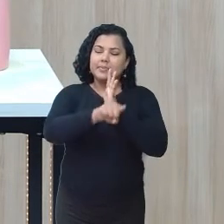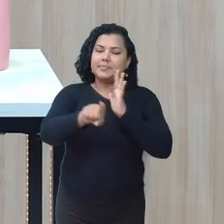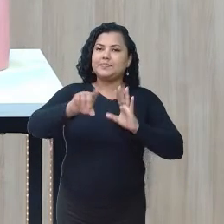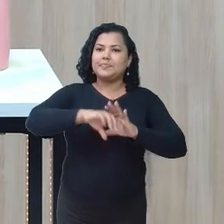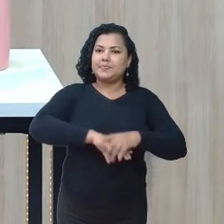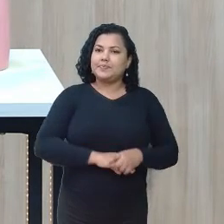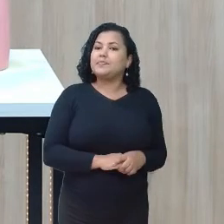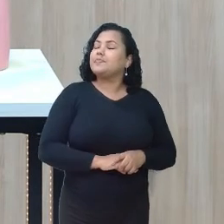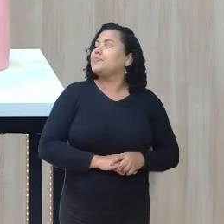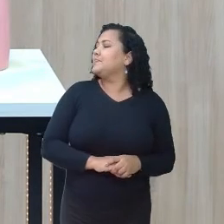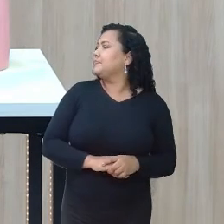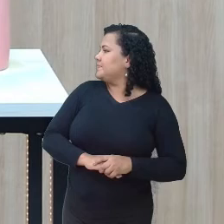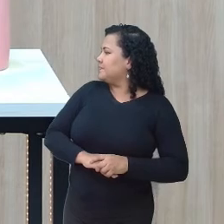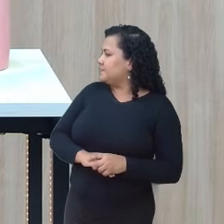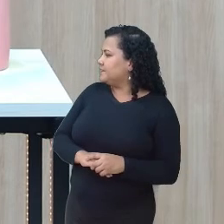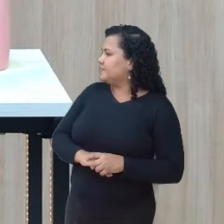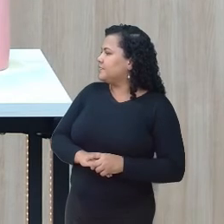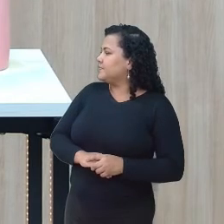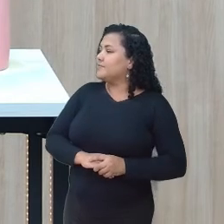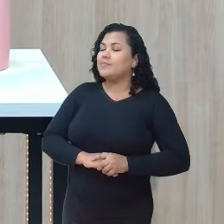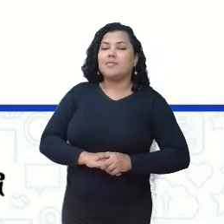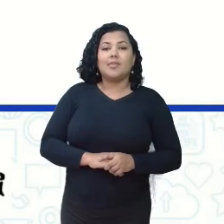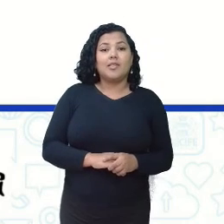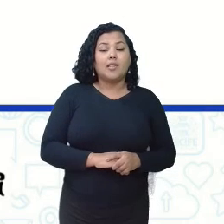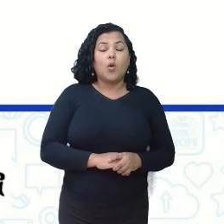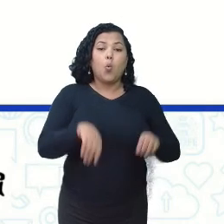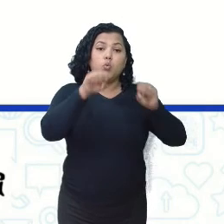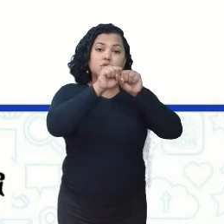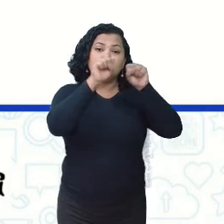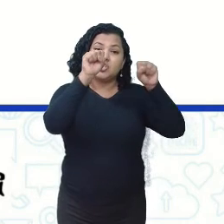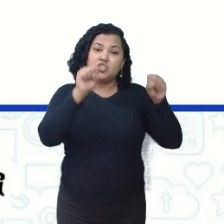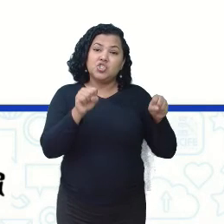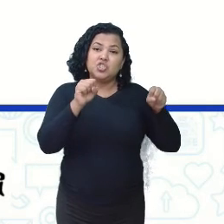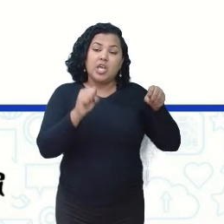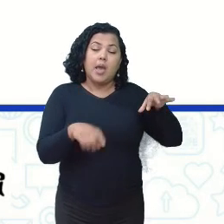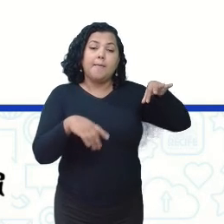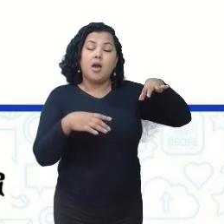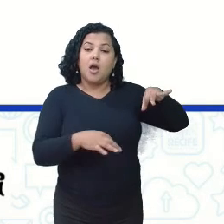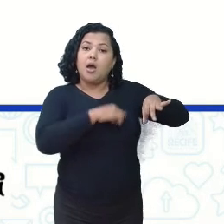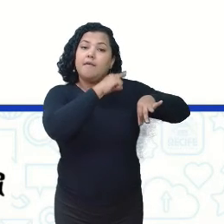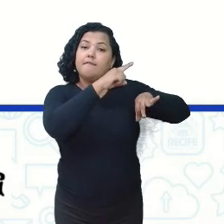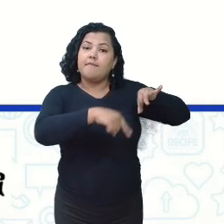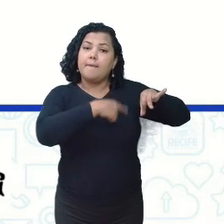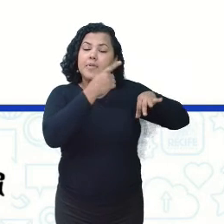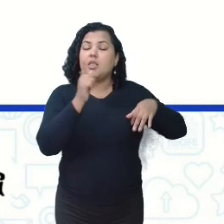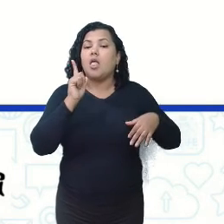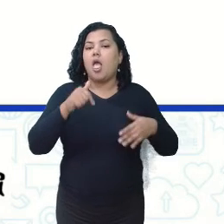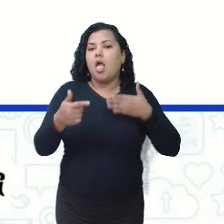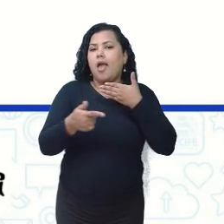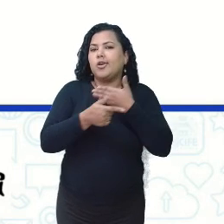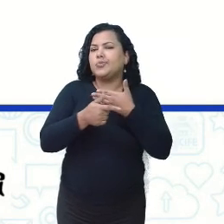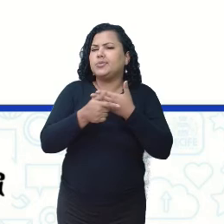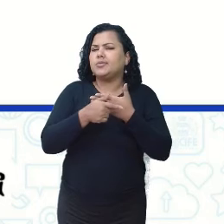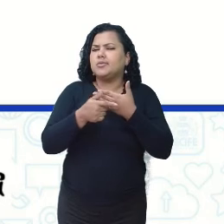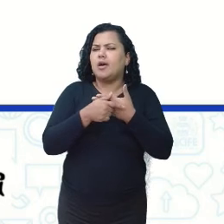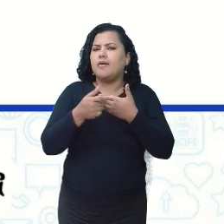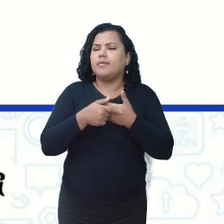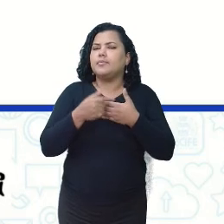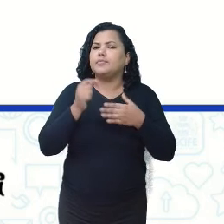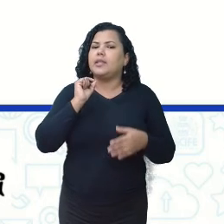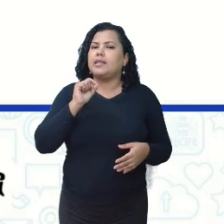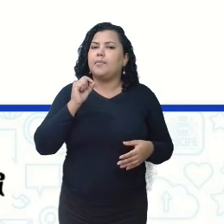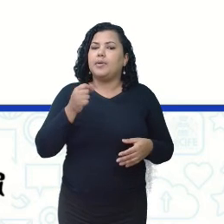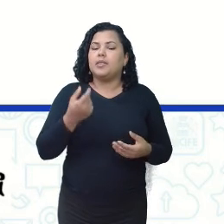questão. O sistema genital feminino, ele é responsável pela reprodução